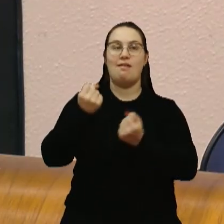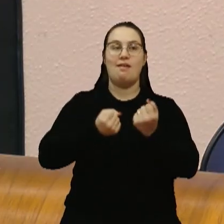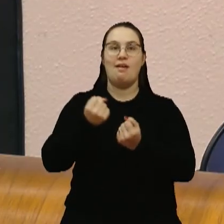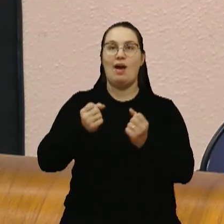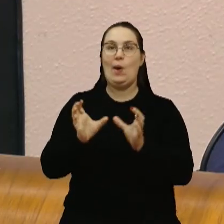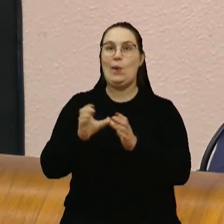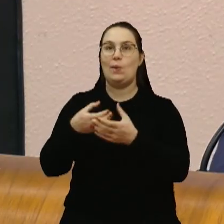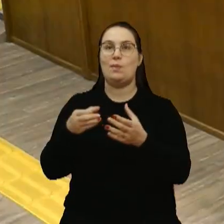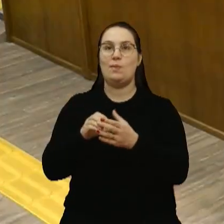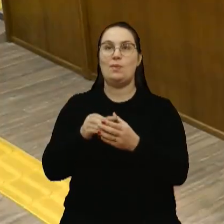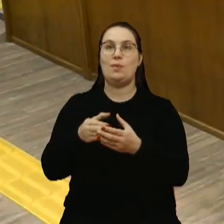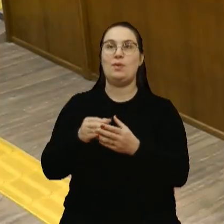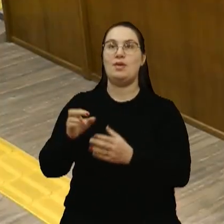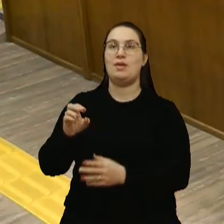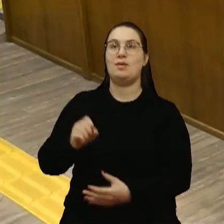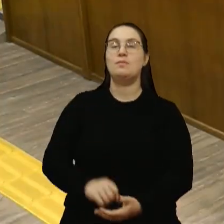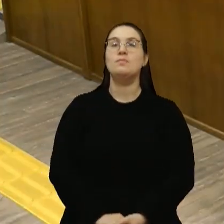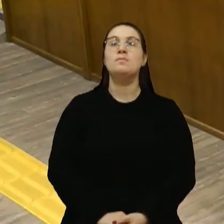Semin, da tribuna.